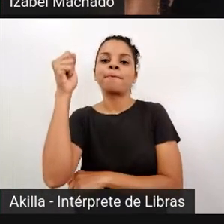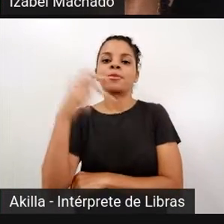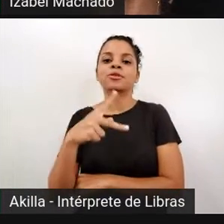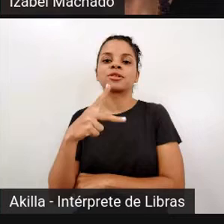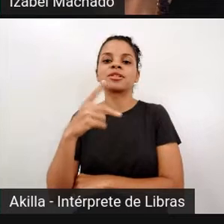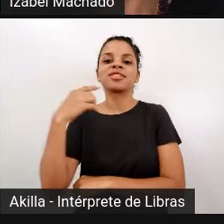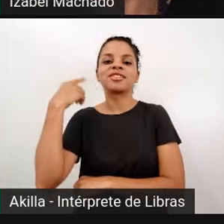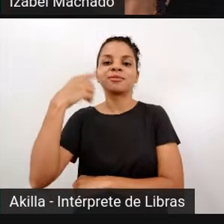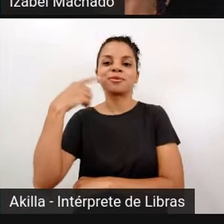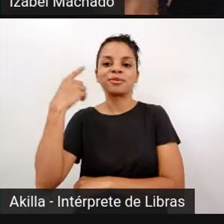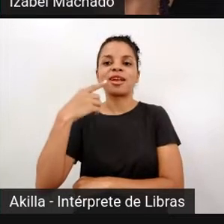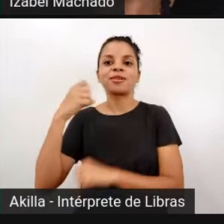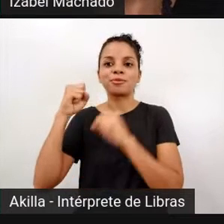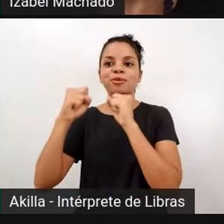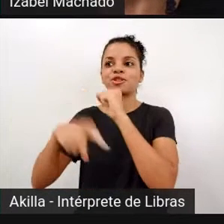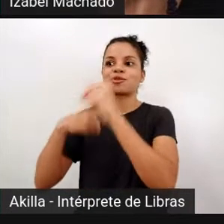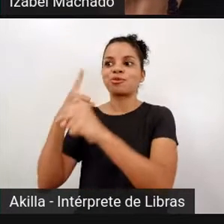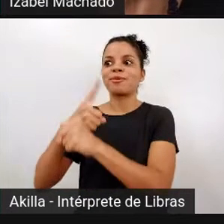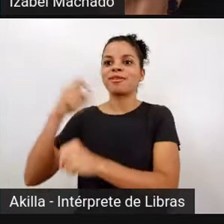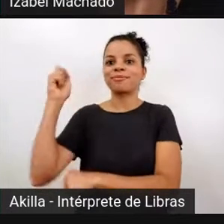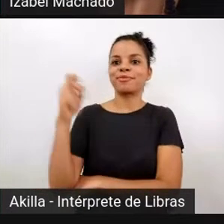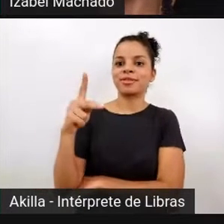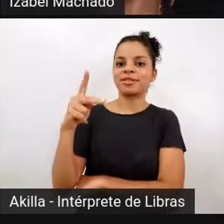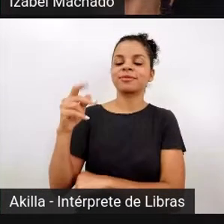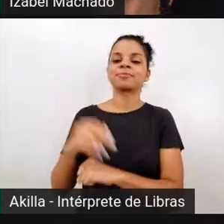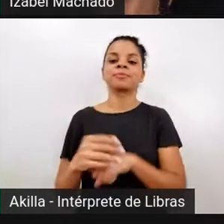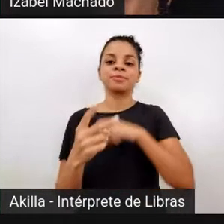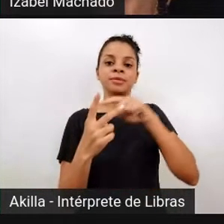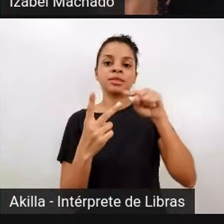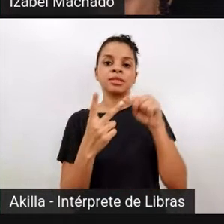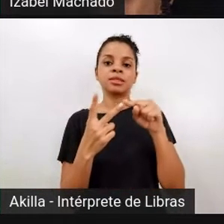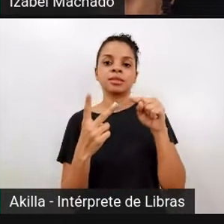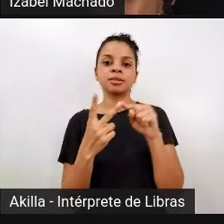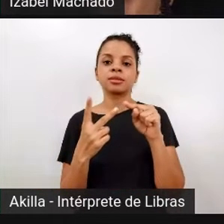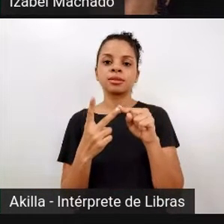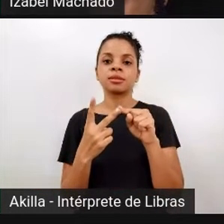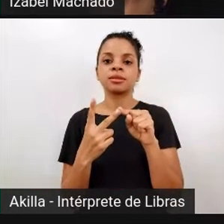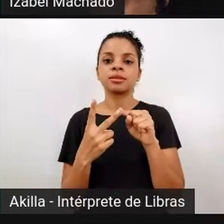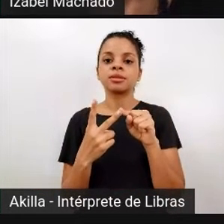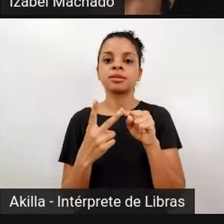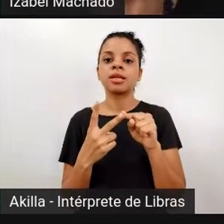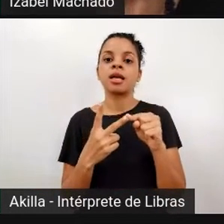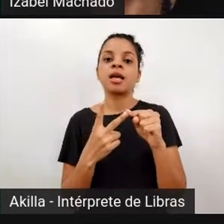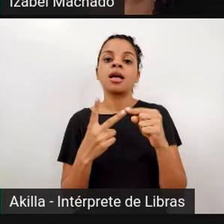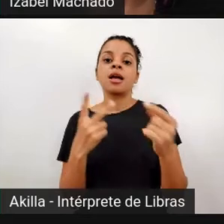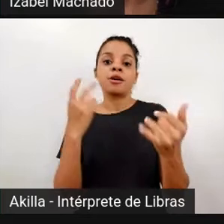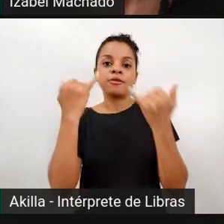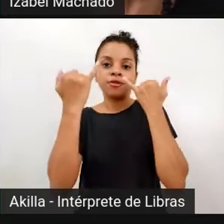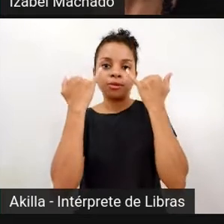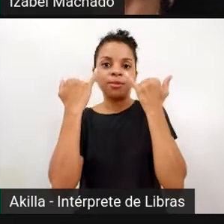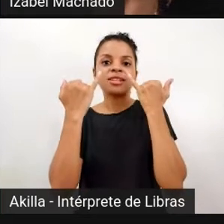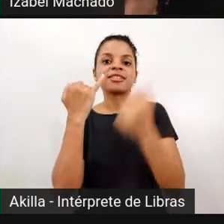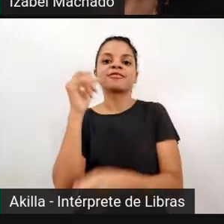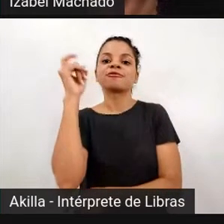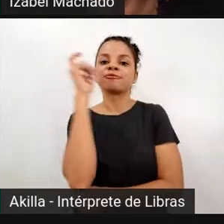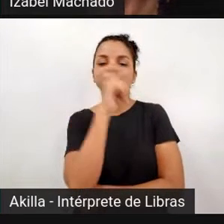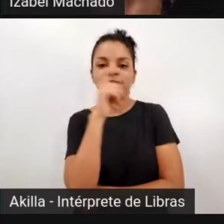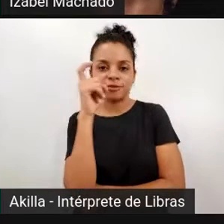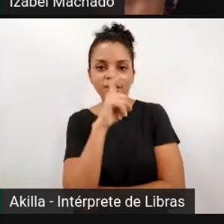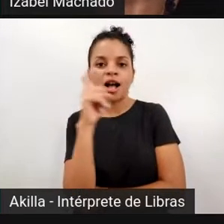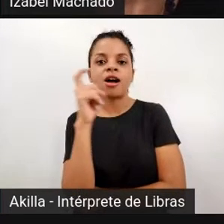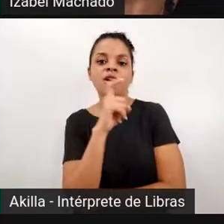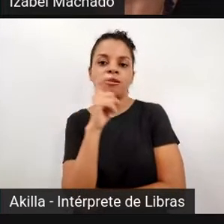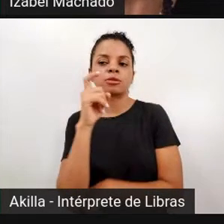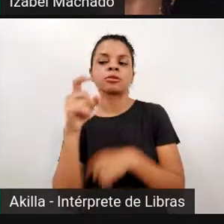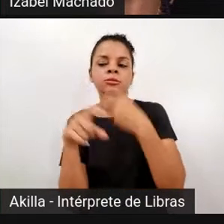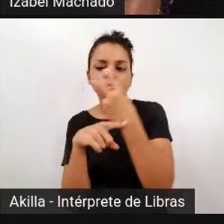mandato, e a outra, que também foi muito acessada, era uma informação falsa, que foi checada e desmentida